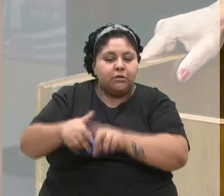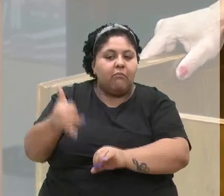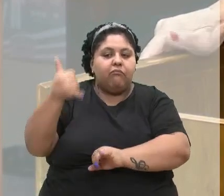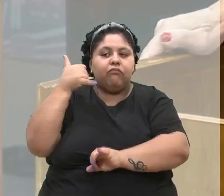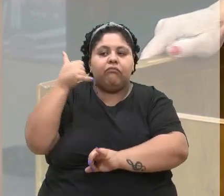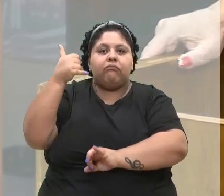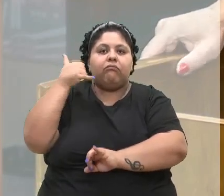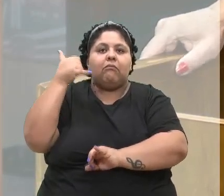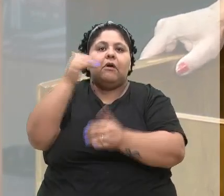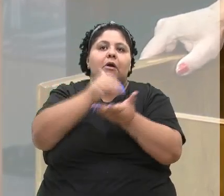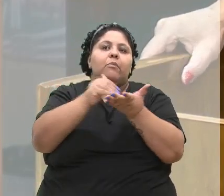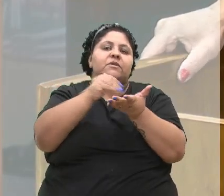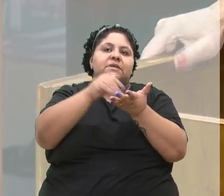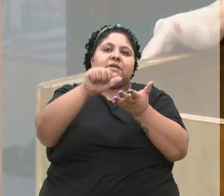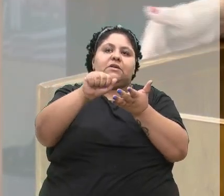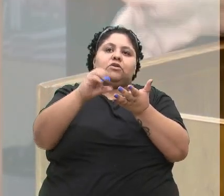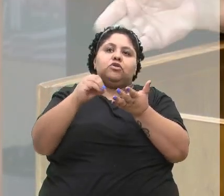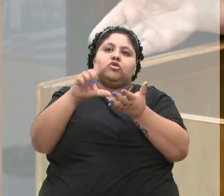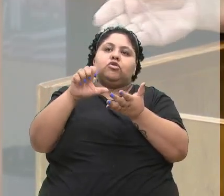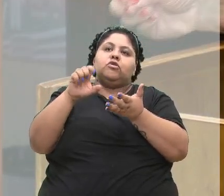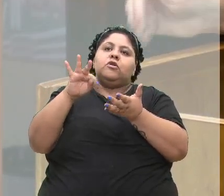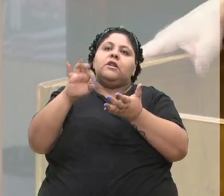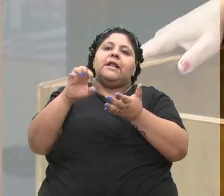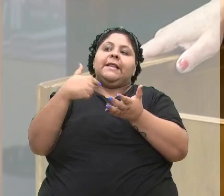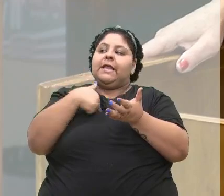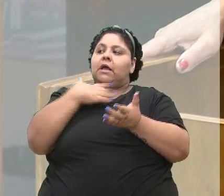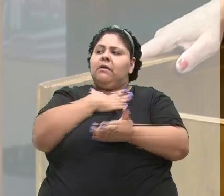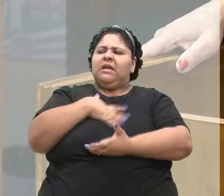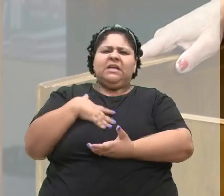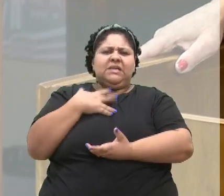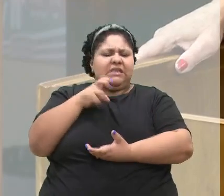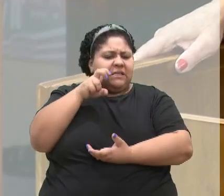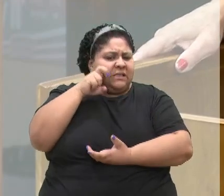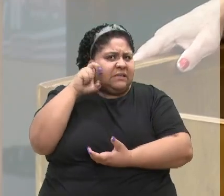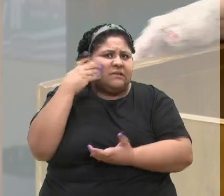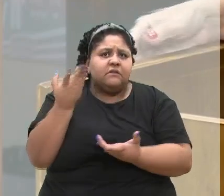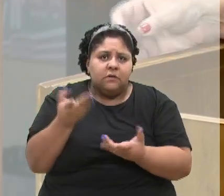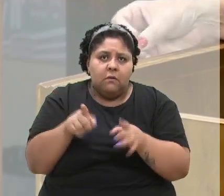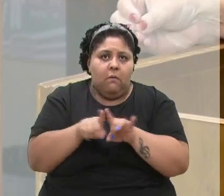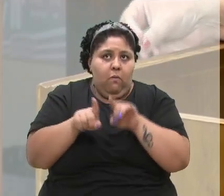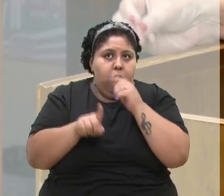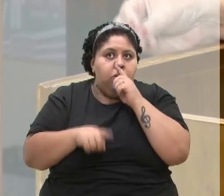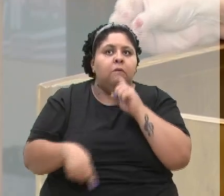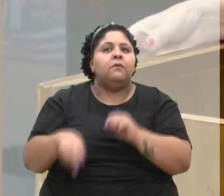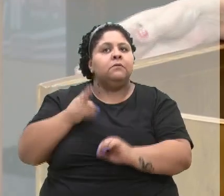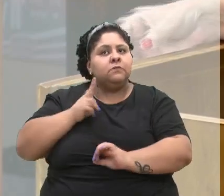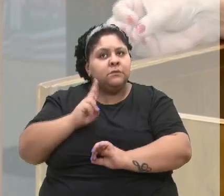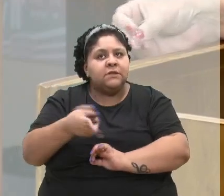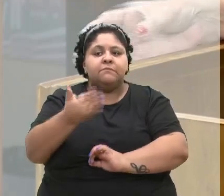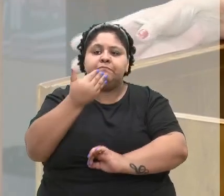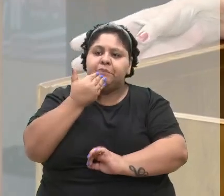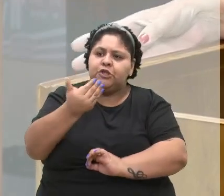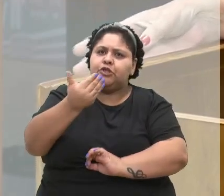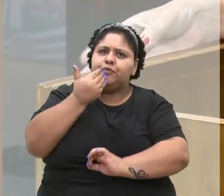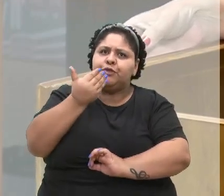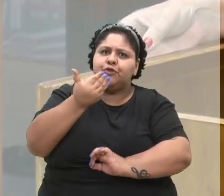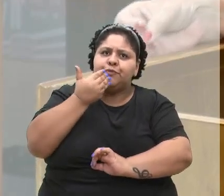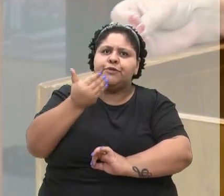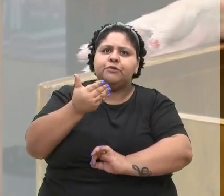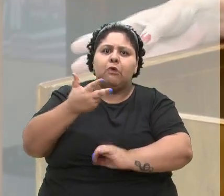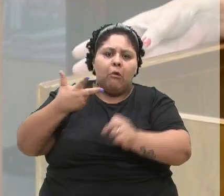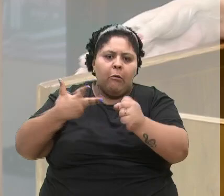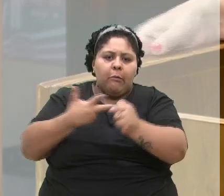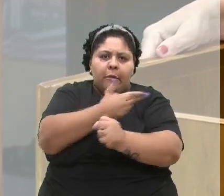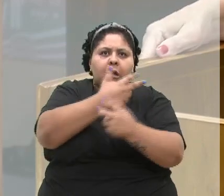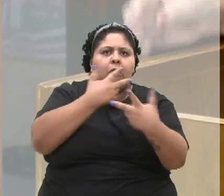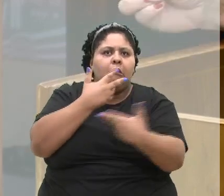para o secretário Solete, que eu me sinto até, às vezes, constrangida, de toda hora ter que estar pedindo para molhar a rua. Se